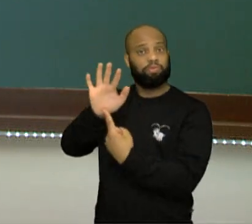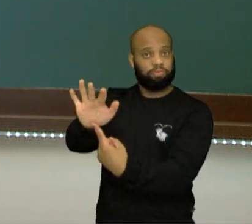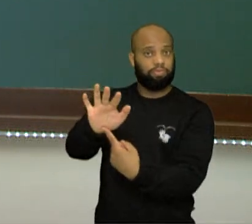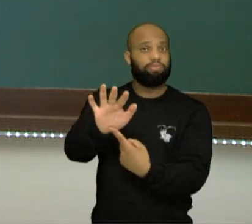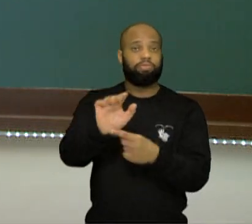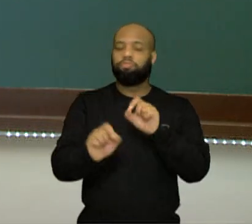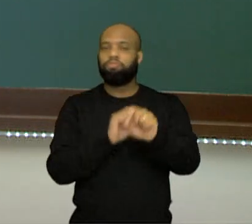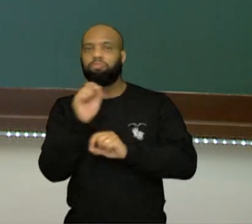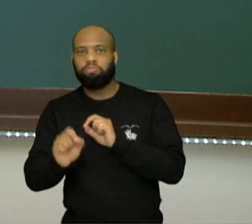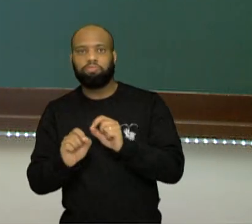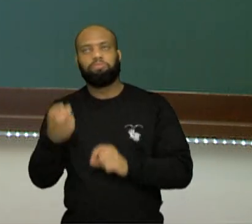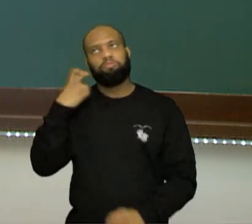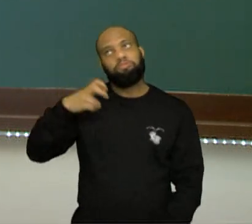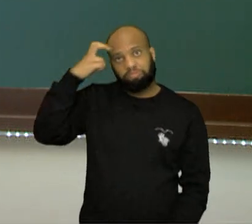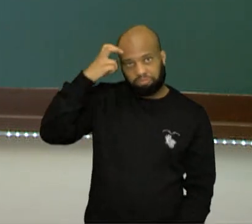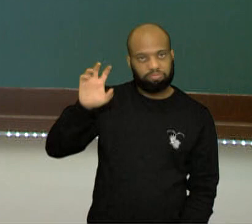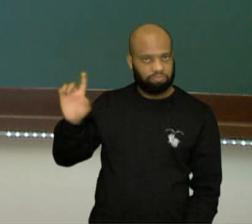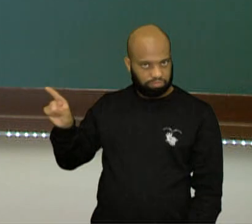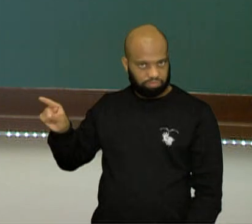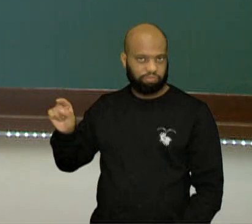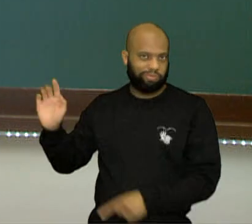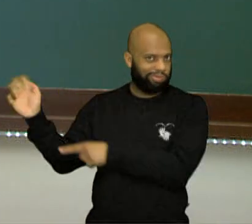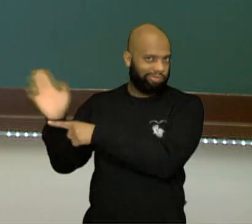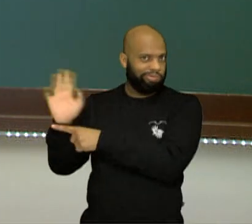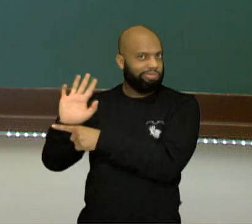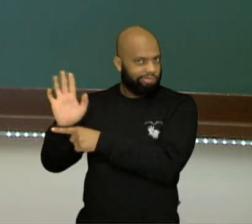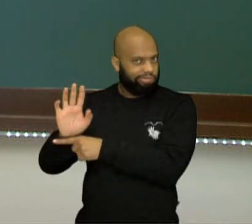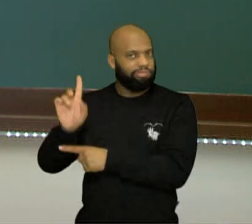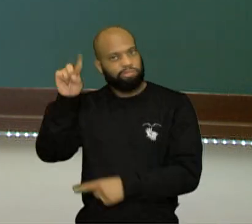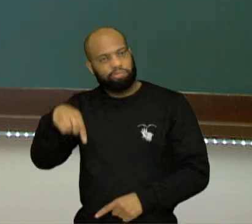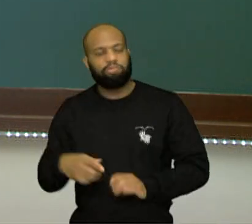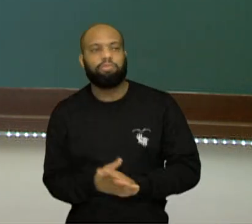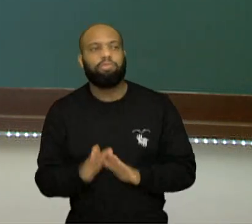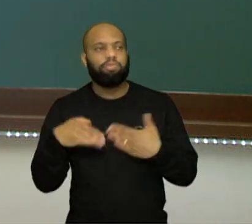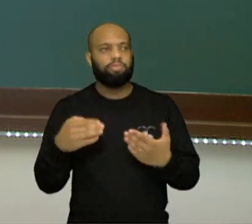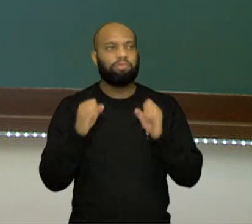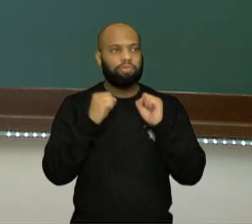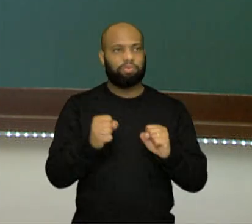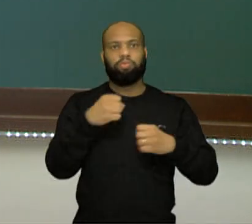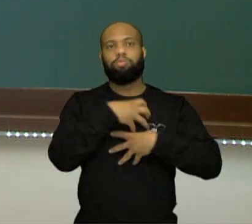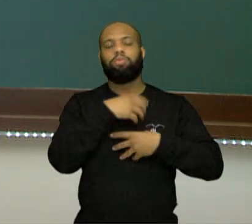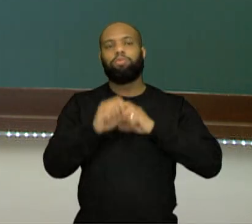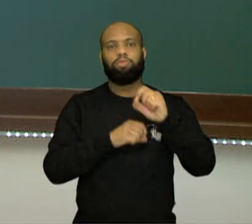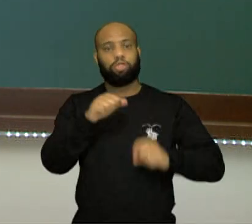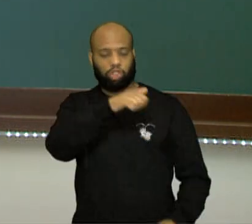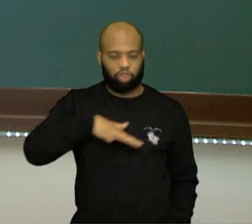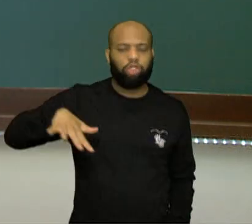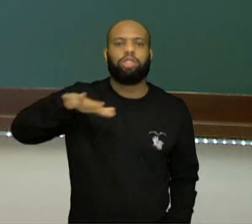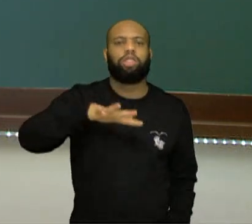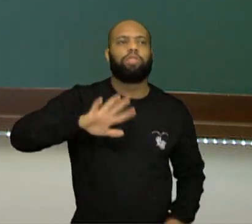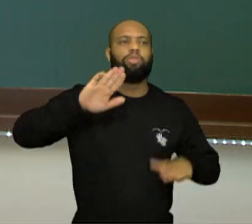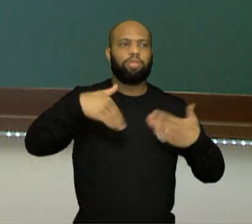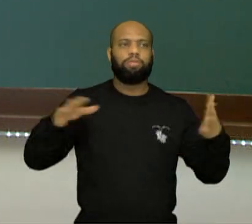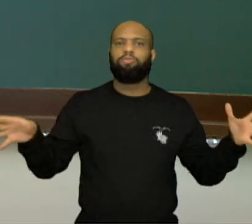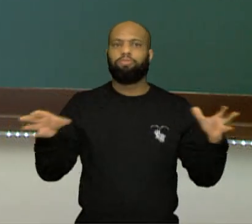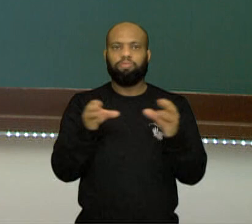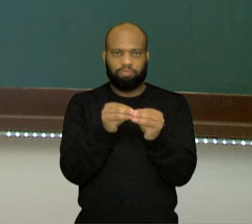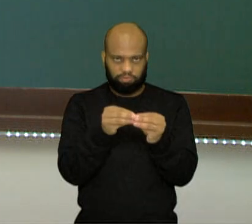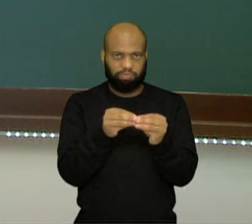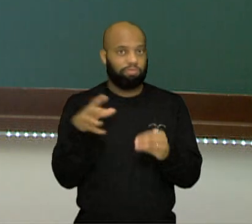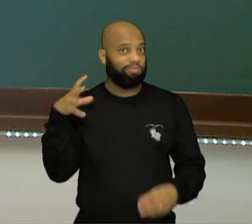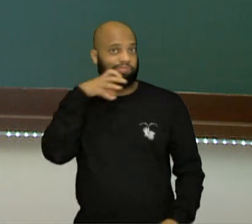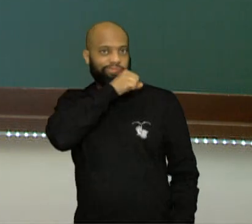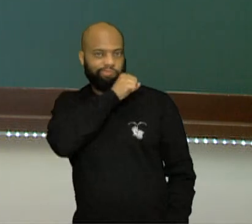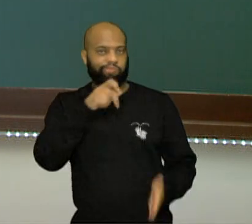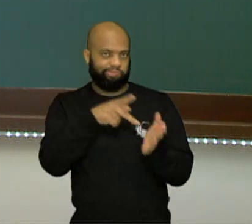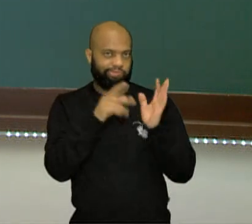o produto, no caso que nós vimos ali agora o filme, de maneira geral, né? Então um enredo bem